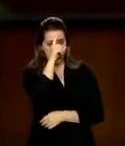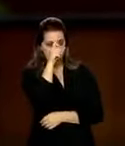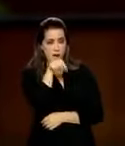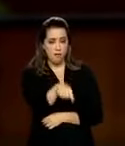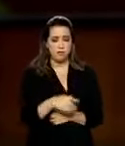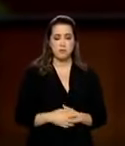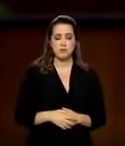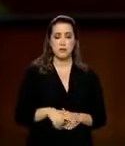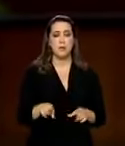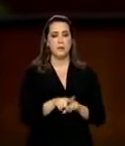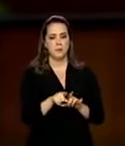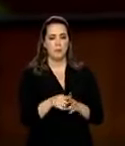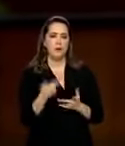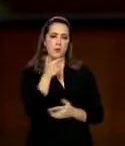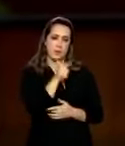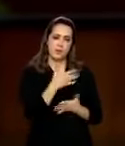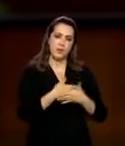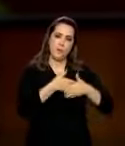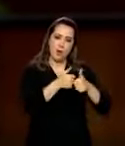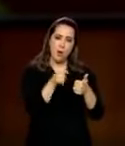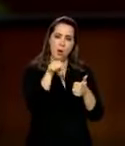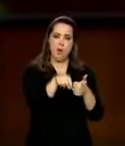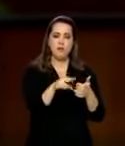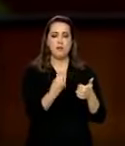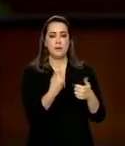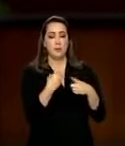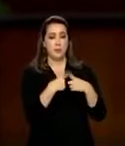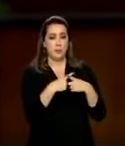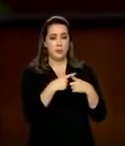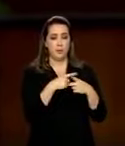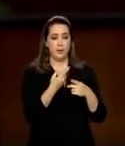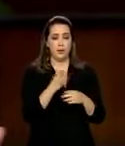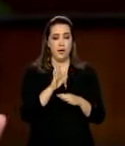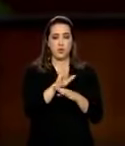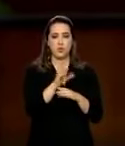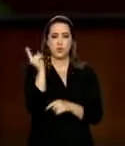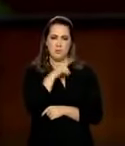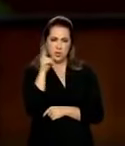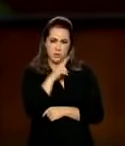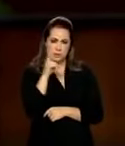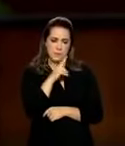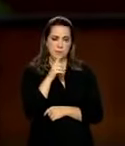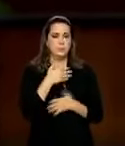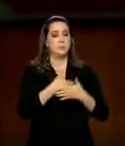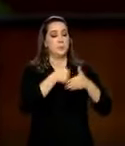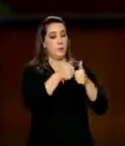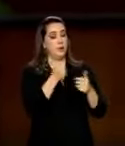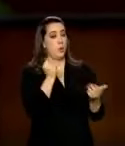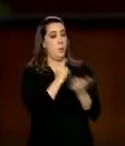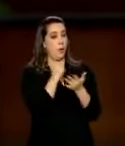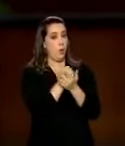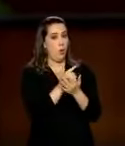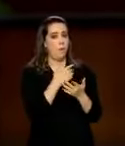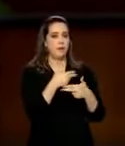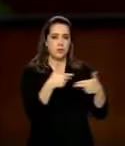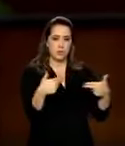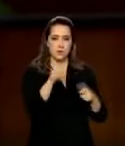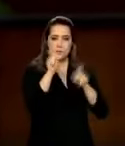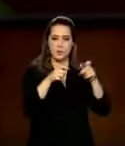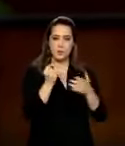com a auxílio emergencial, porque aumentou a compra de bens, né, de consumo nos estados, isso